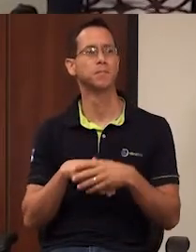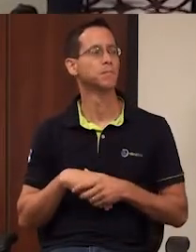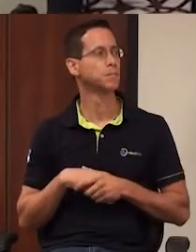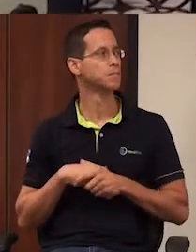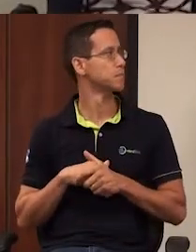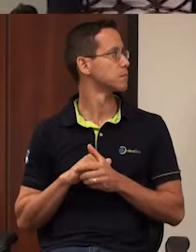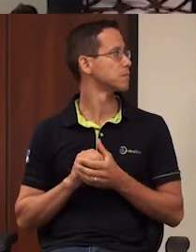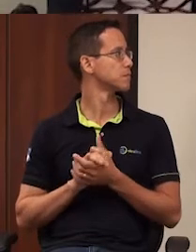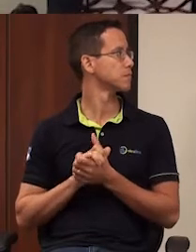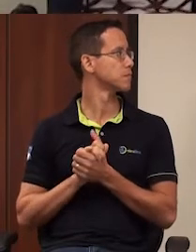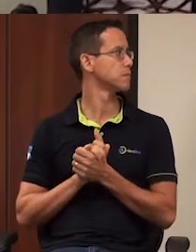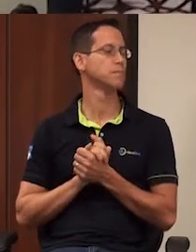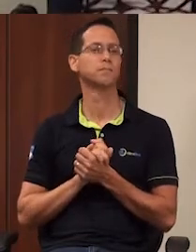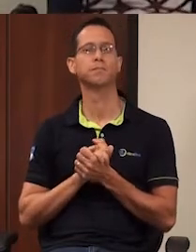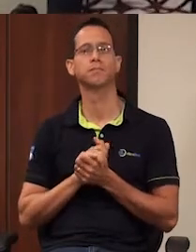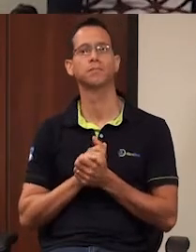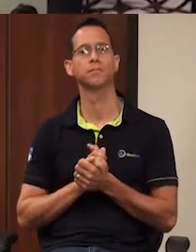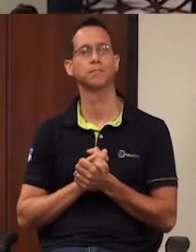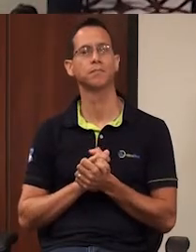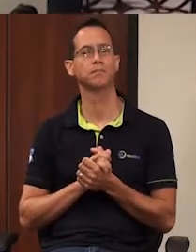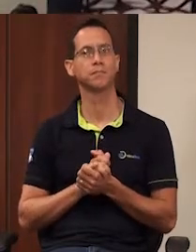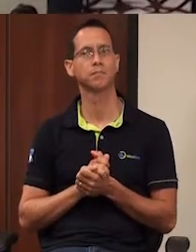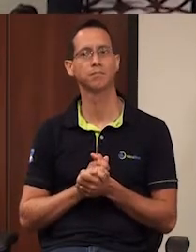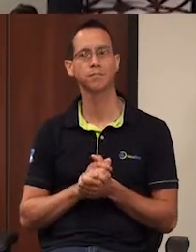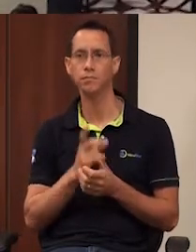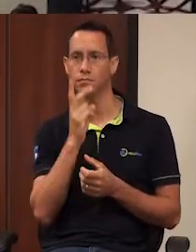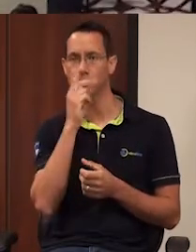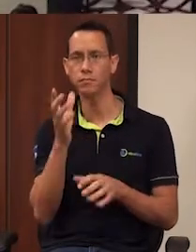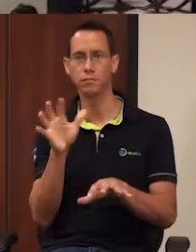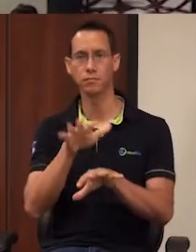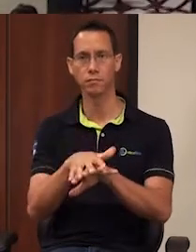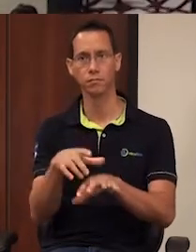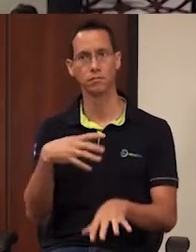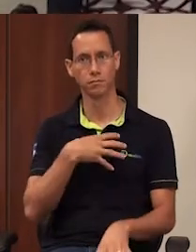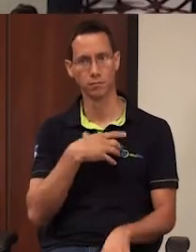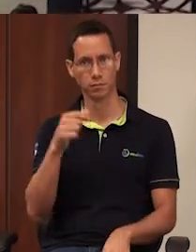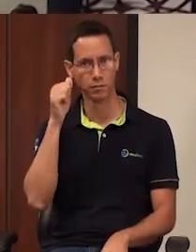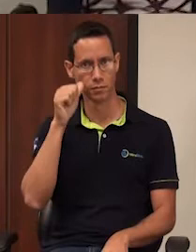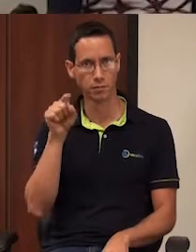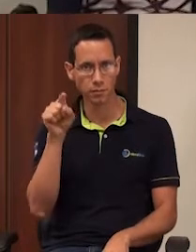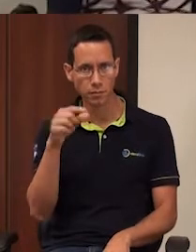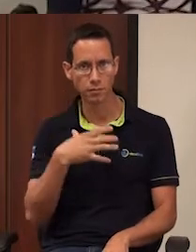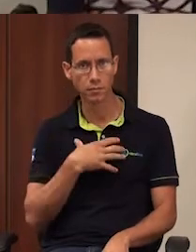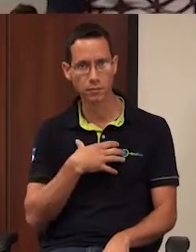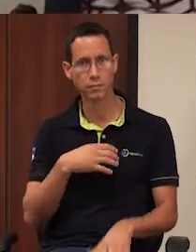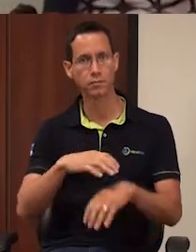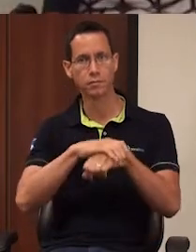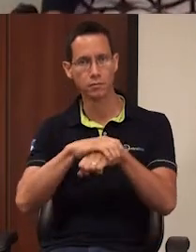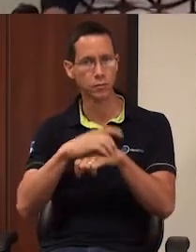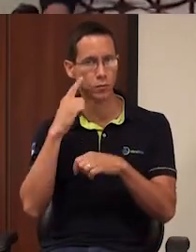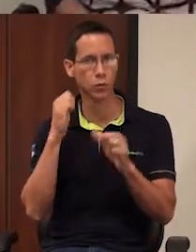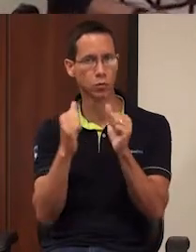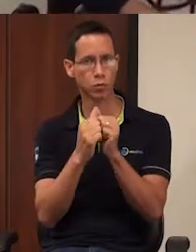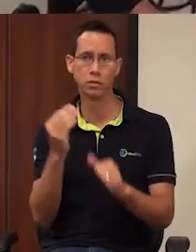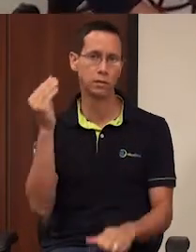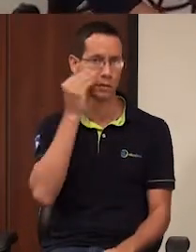né? Ele está totalmente incluído, ele tem sentimento pela menina, ele percebe, ele queria ela com ele